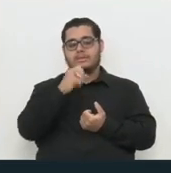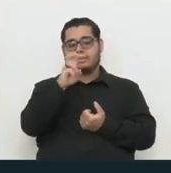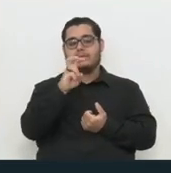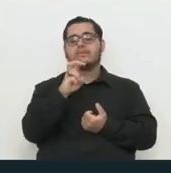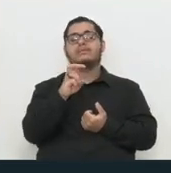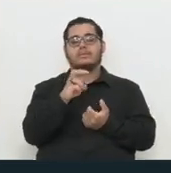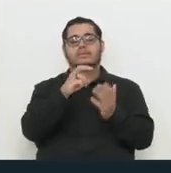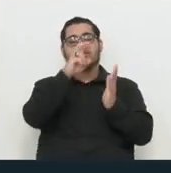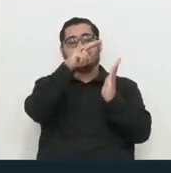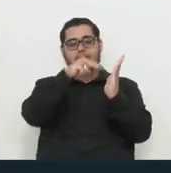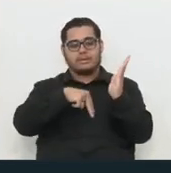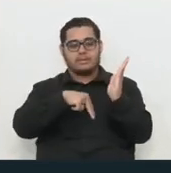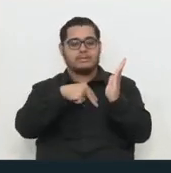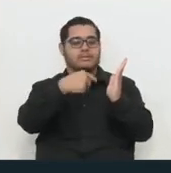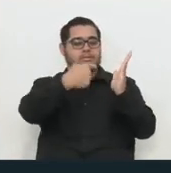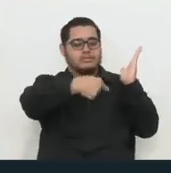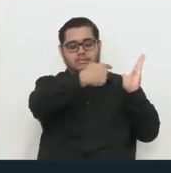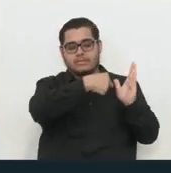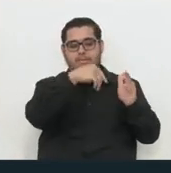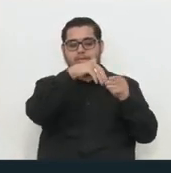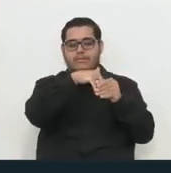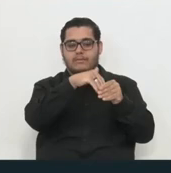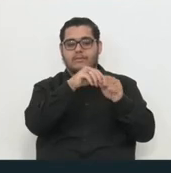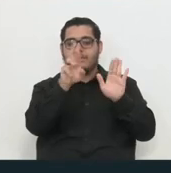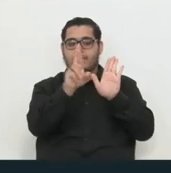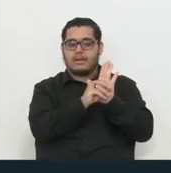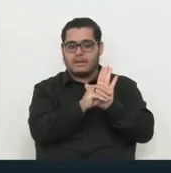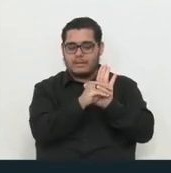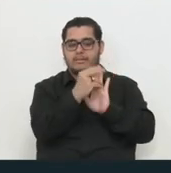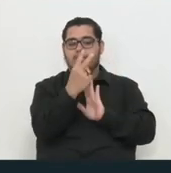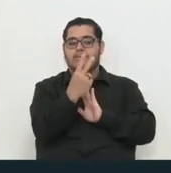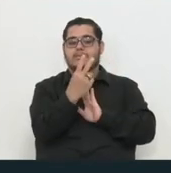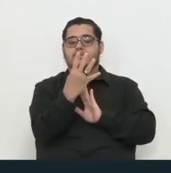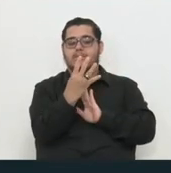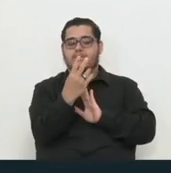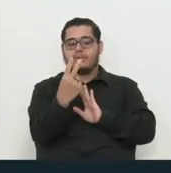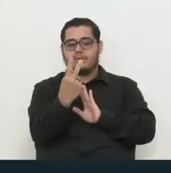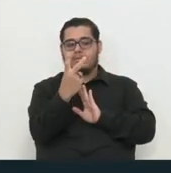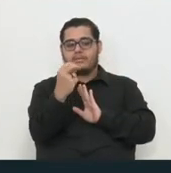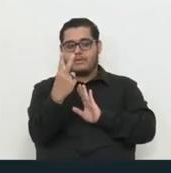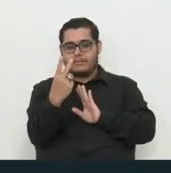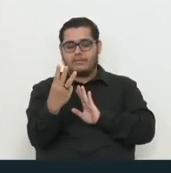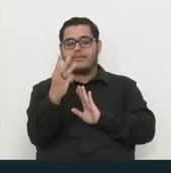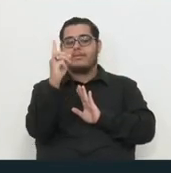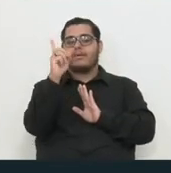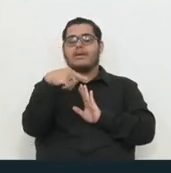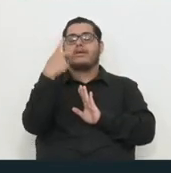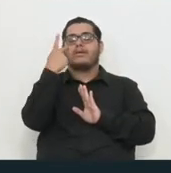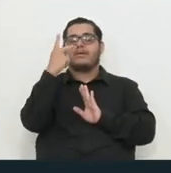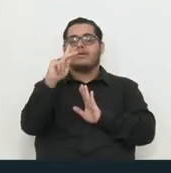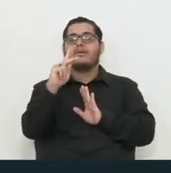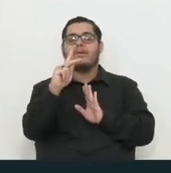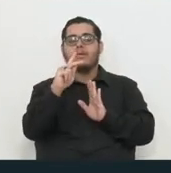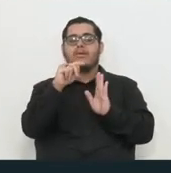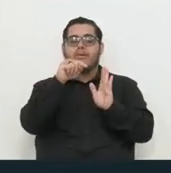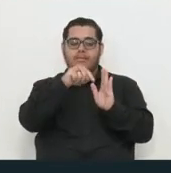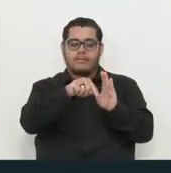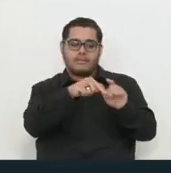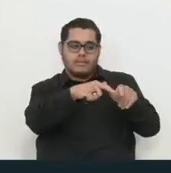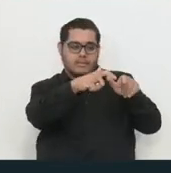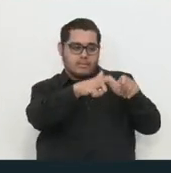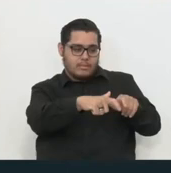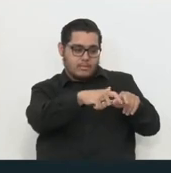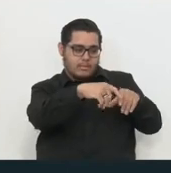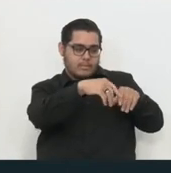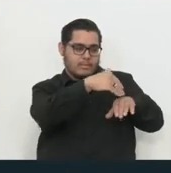votação do requerimento 442/2023 informações sobre o cronograma para execução de finalização do sistema de calçamento do Parque